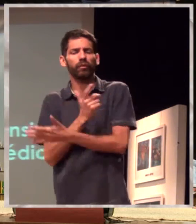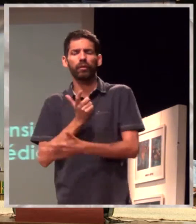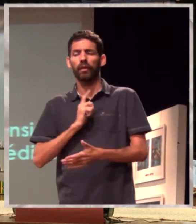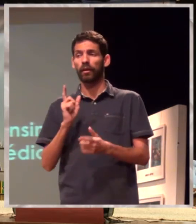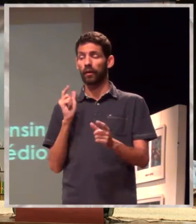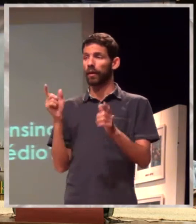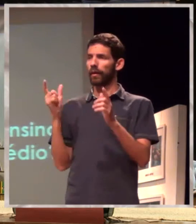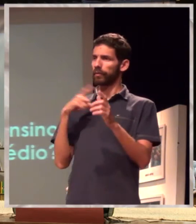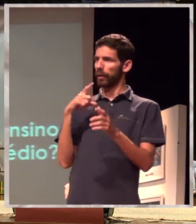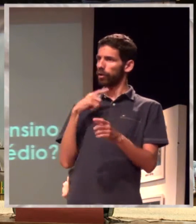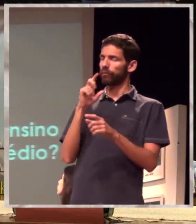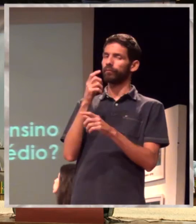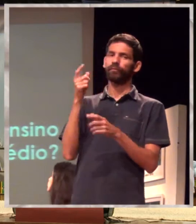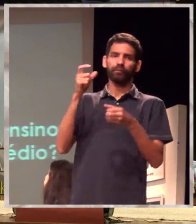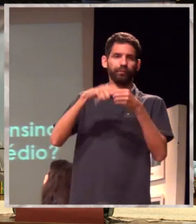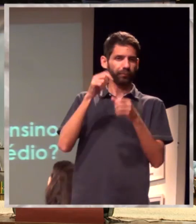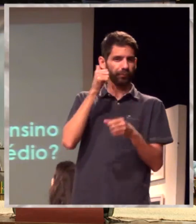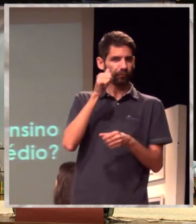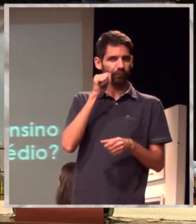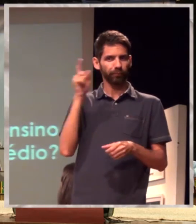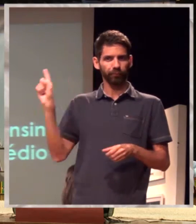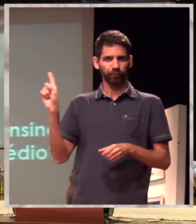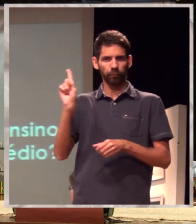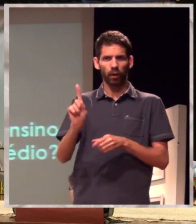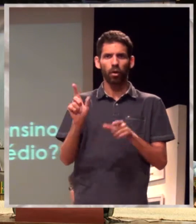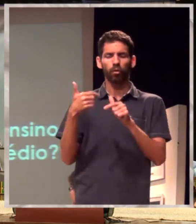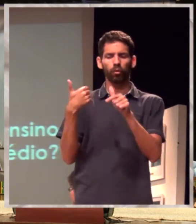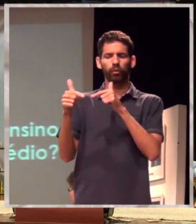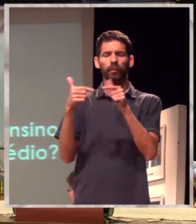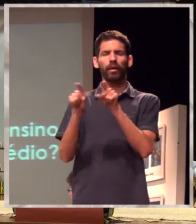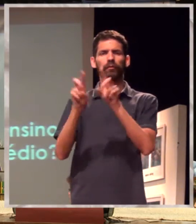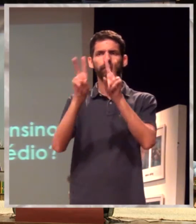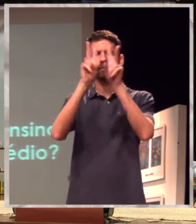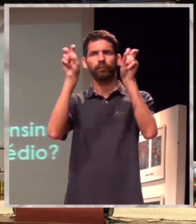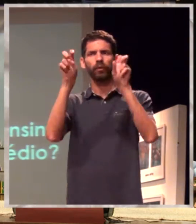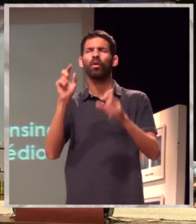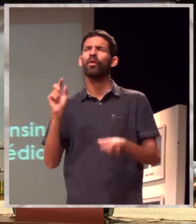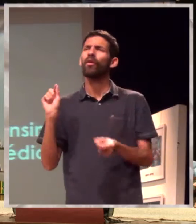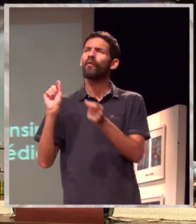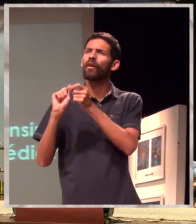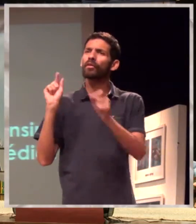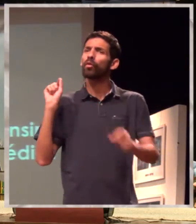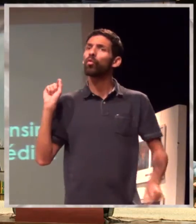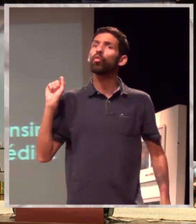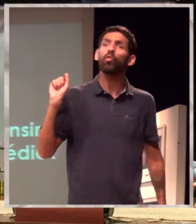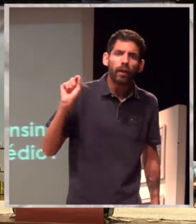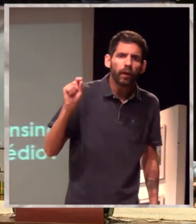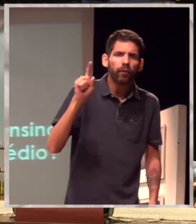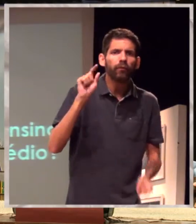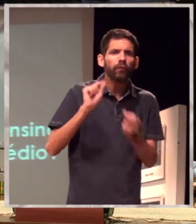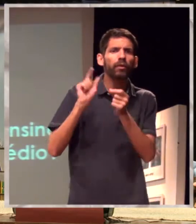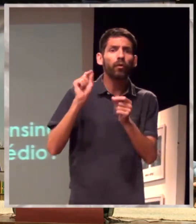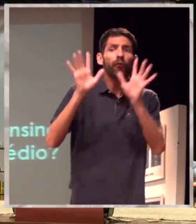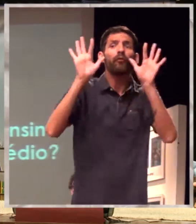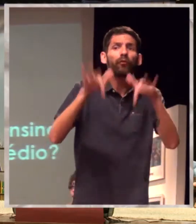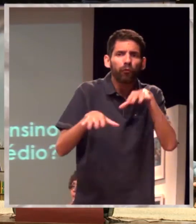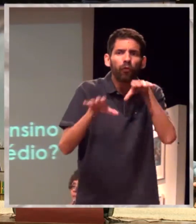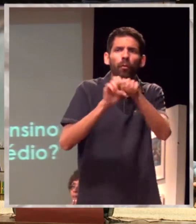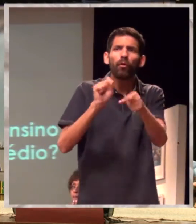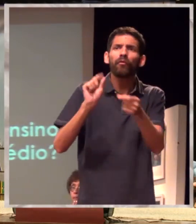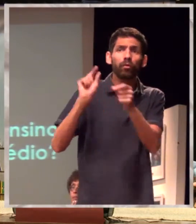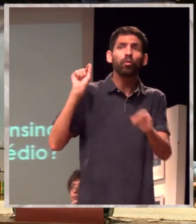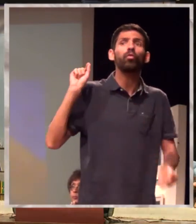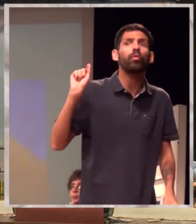primeira pergunta que organizou o nosso trabalho foi essa, né? O que fazer ao fim do ensino